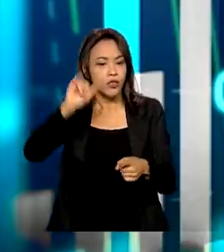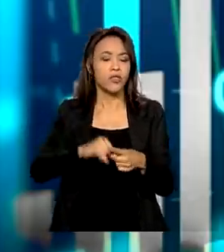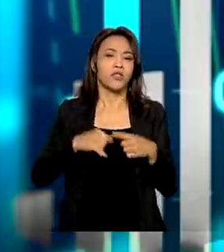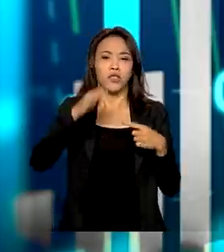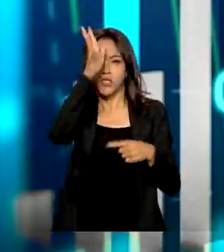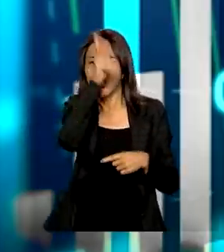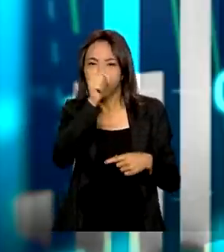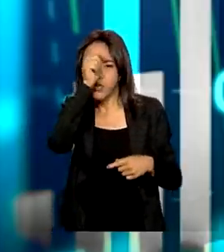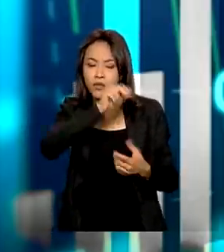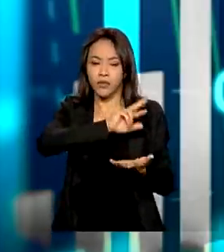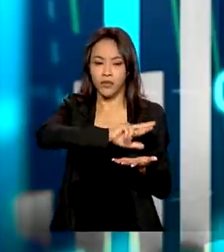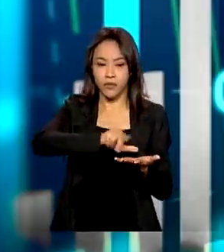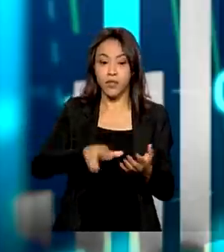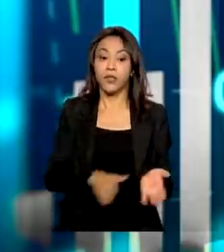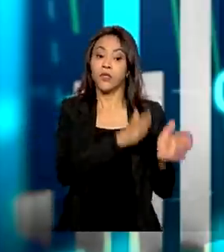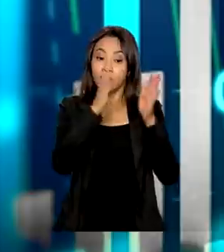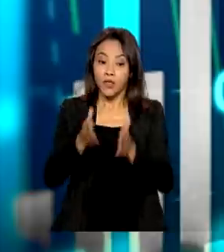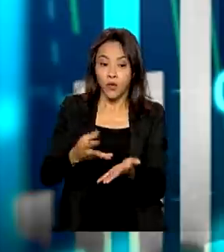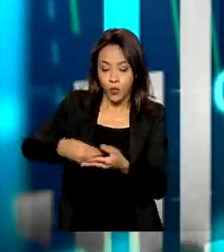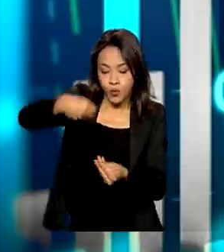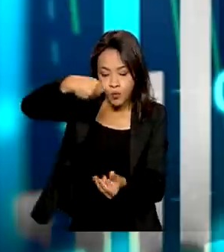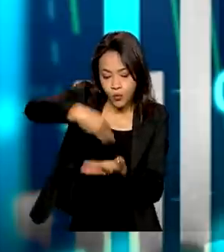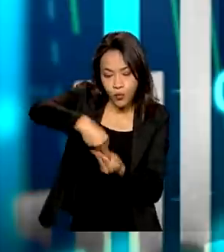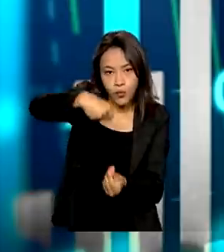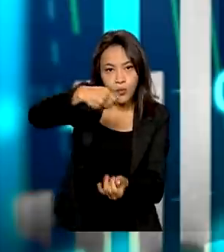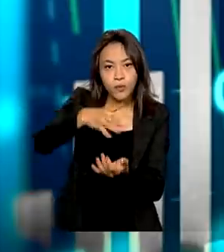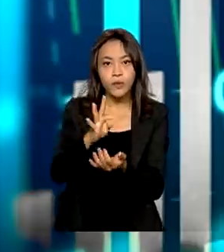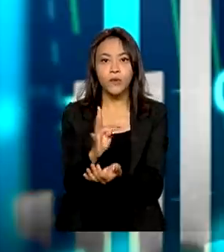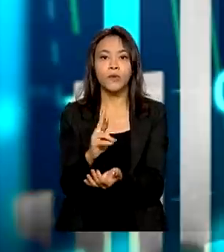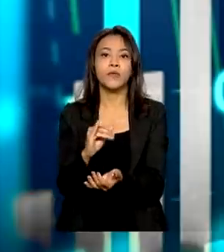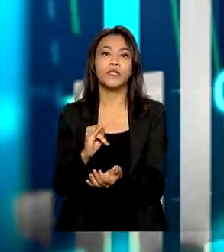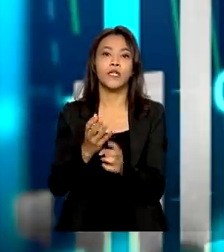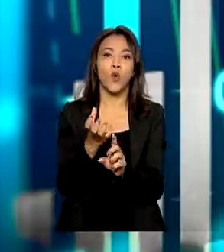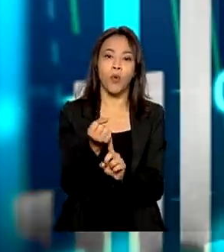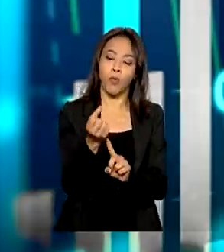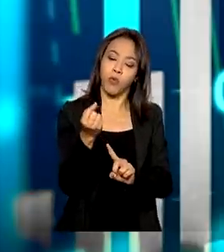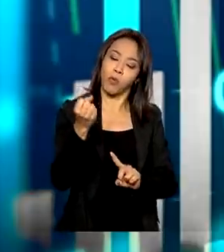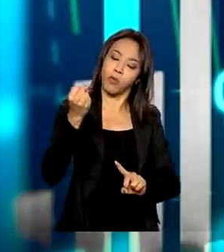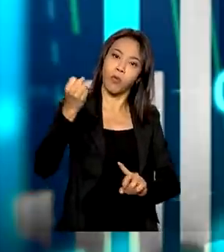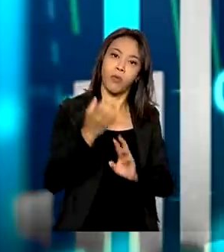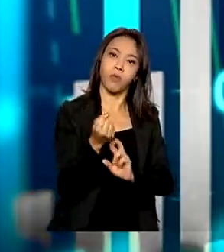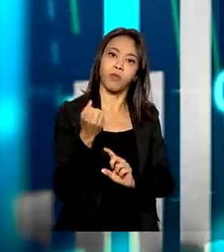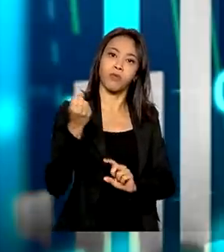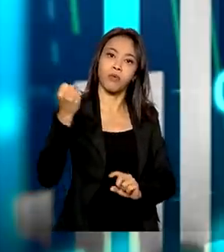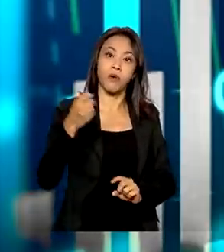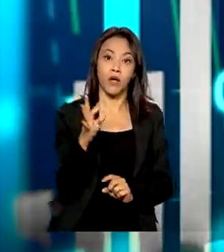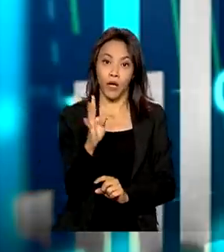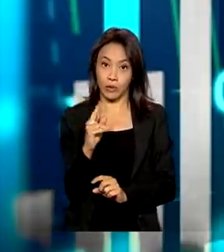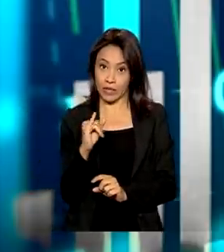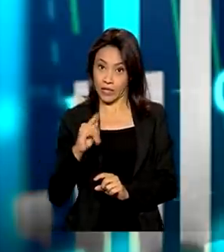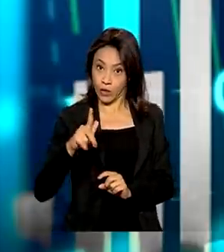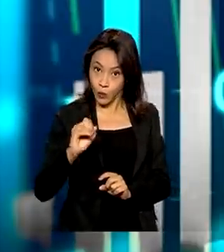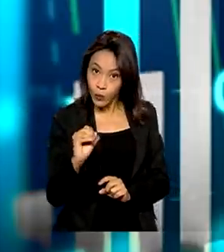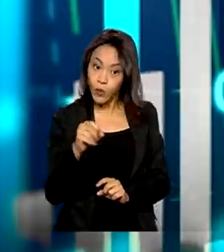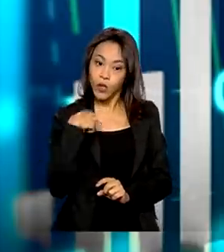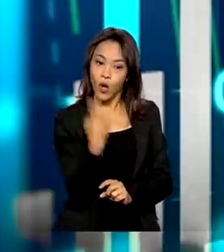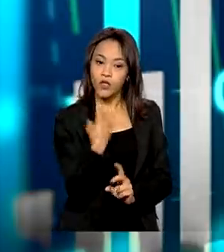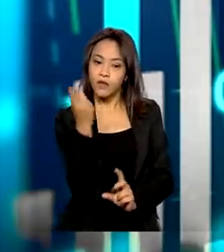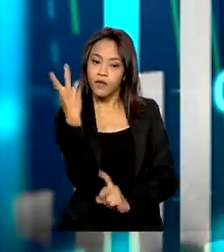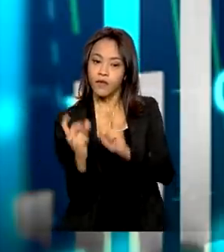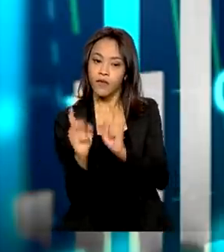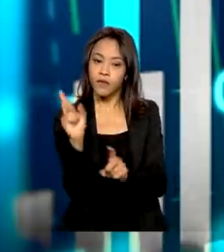carne de aves temos também o trigo que antigamente nós tradicionalmente Hermes grande e importadores agora também estão nos